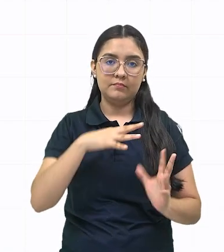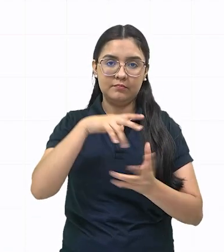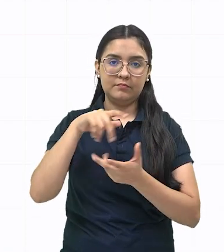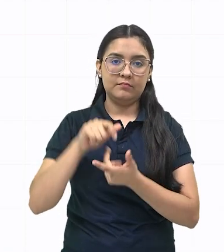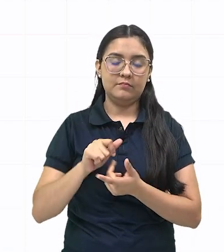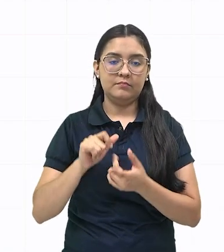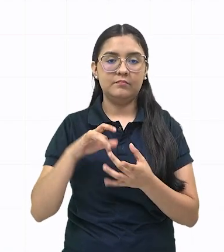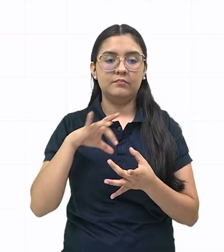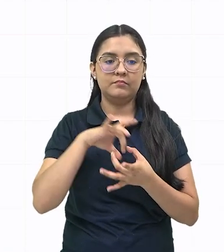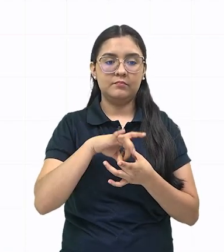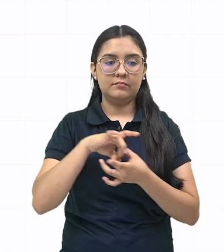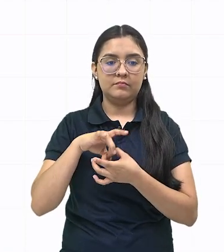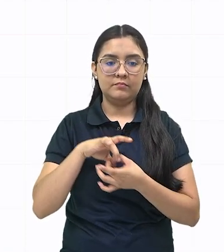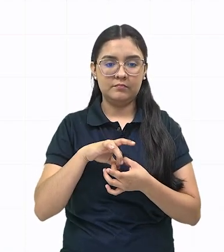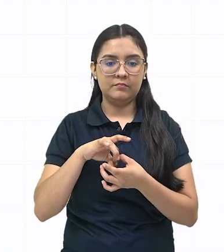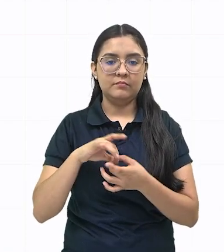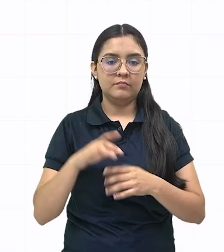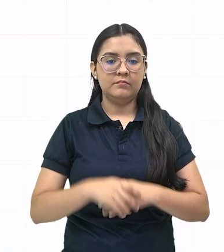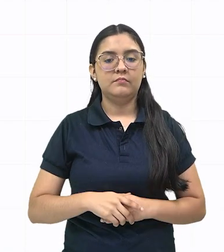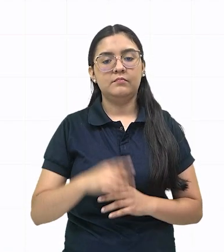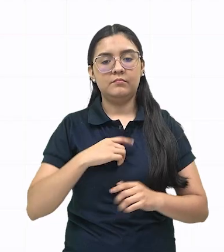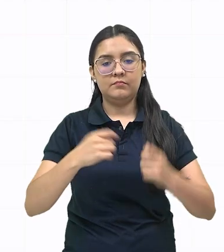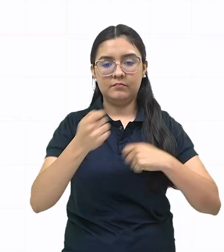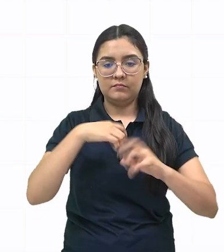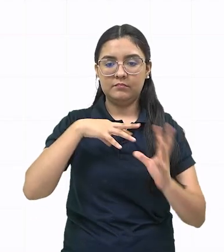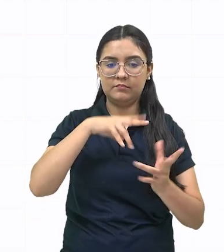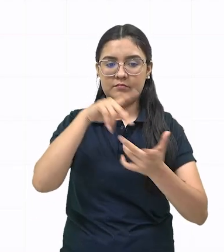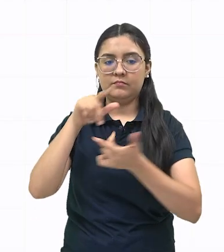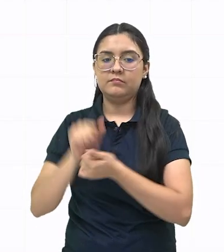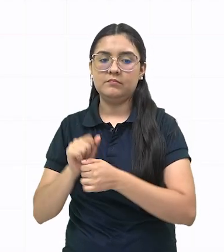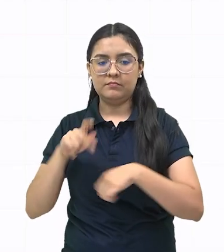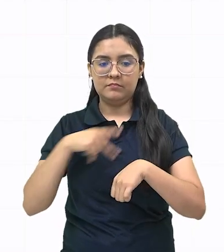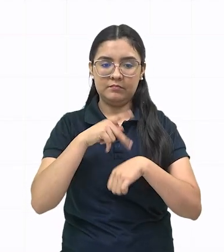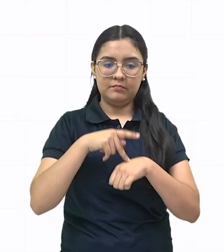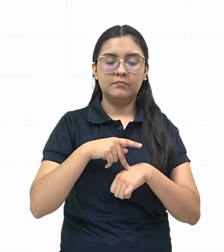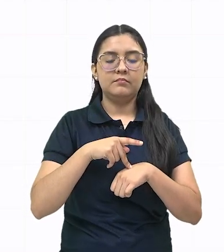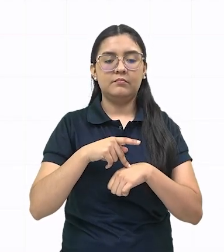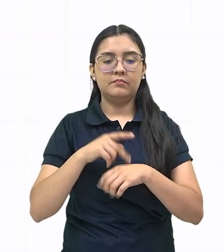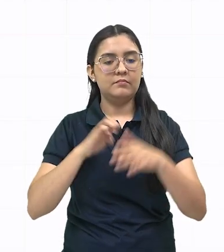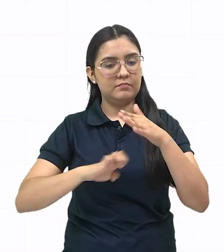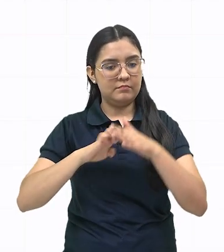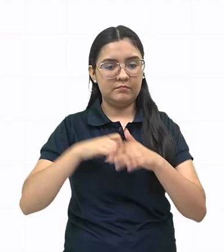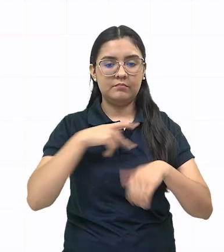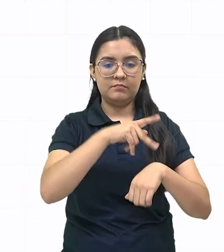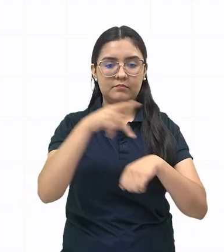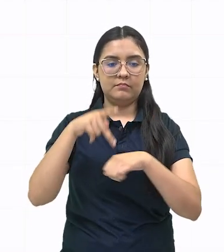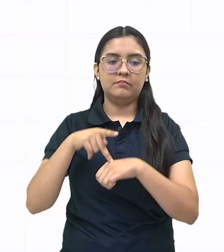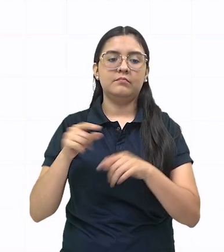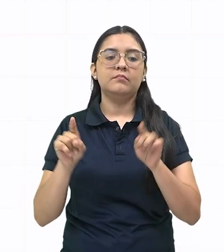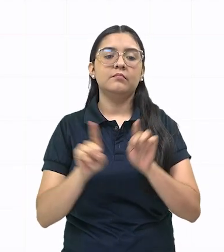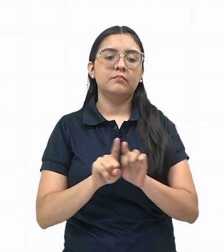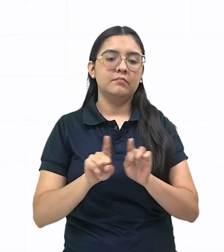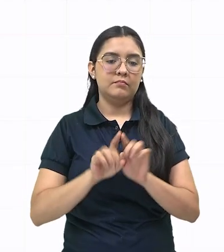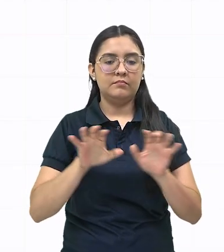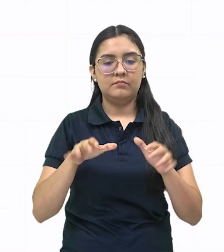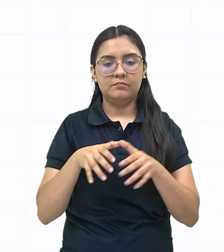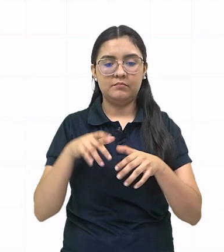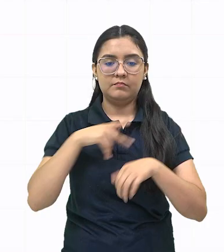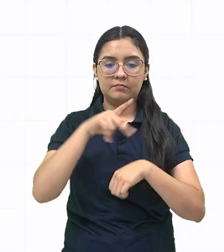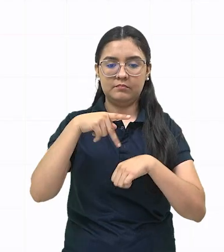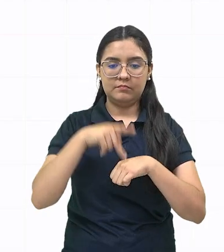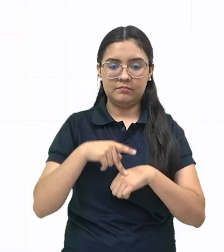conhecimento. A economia global, as transnacionais, os financiadores da economia mundial, os blocos